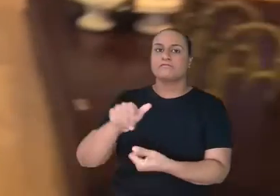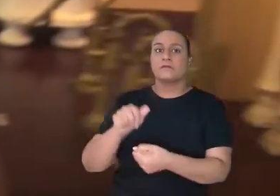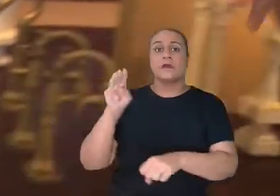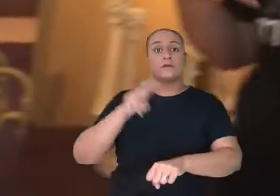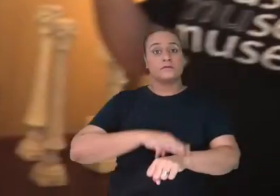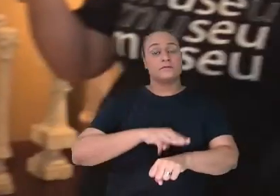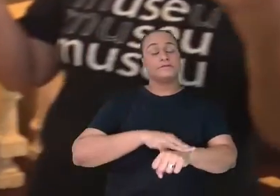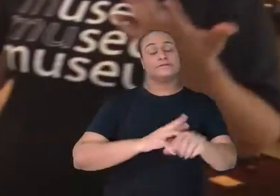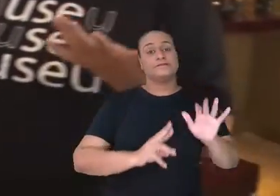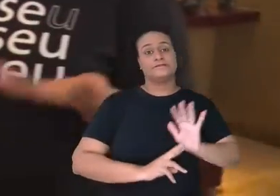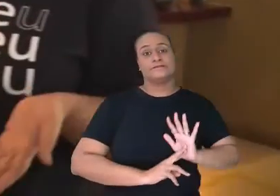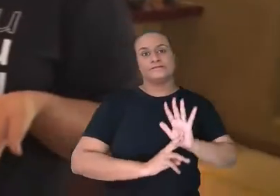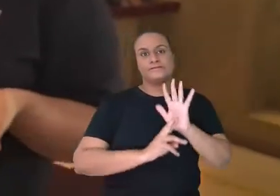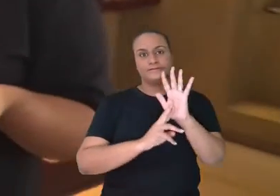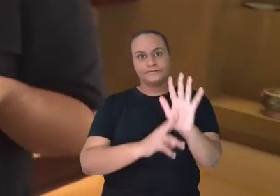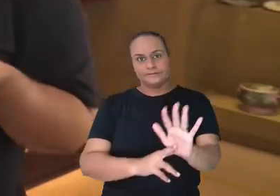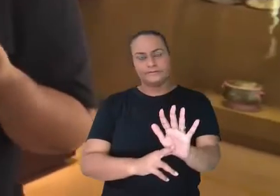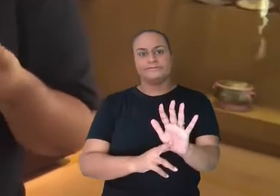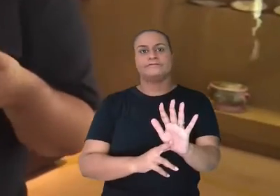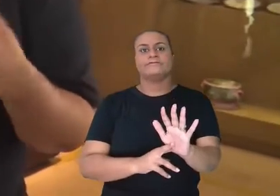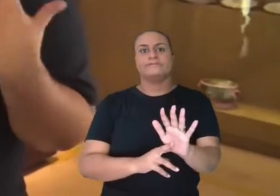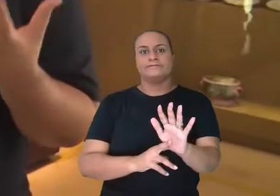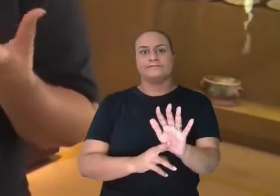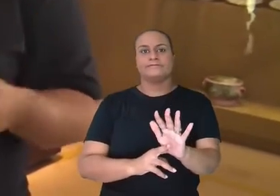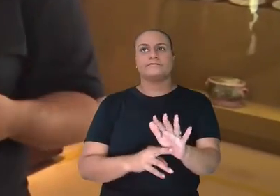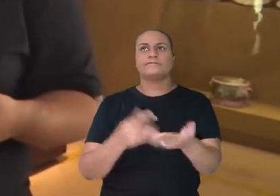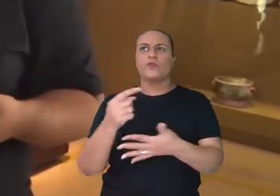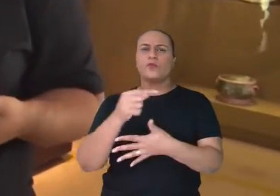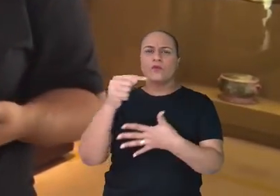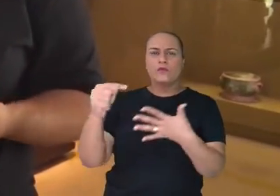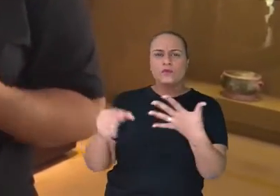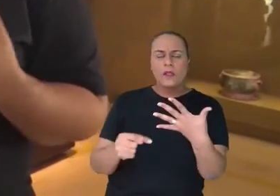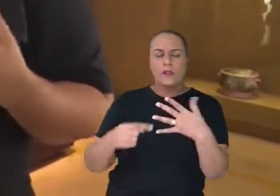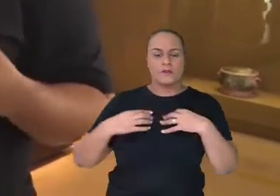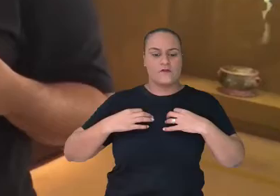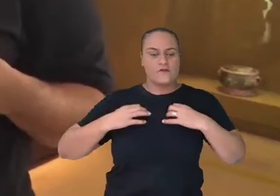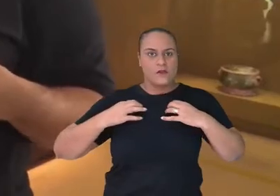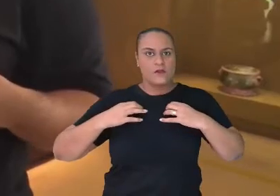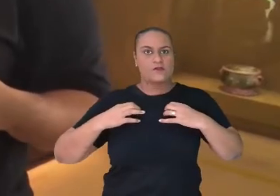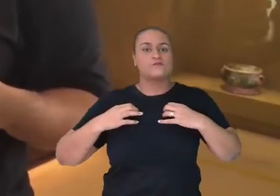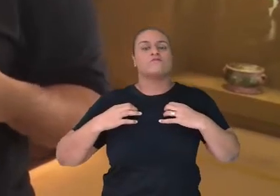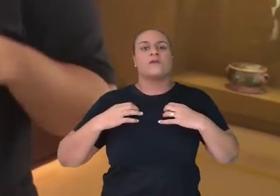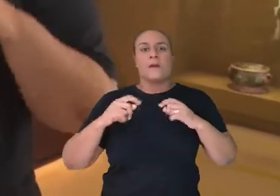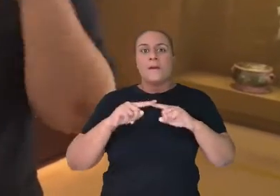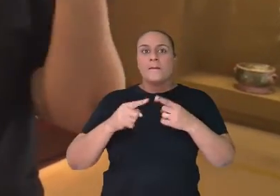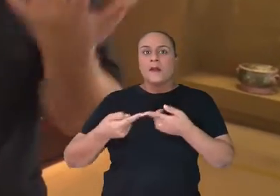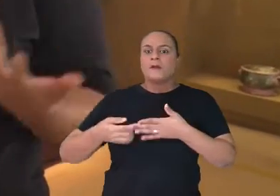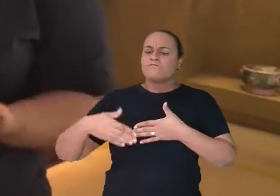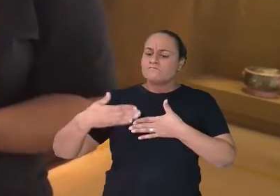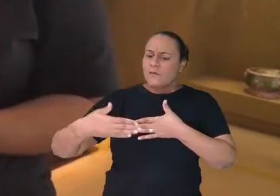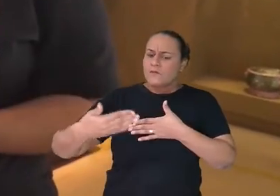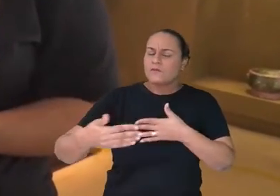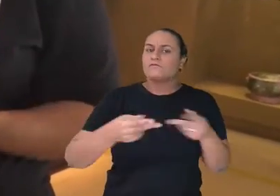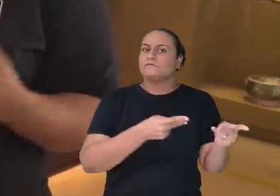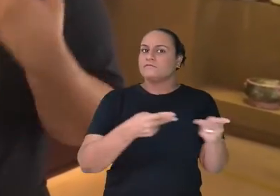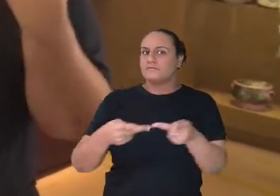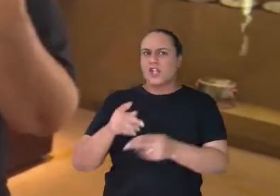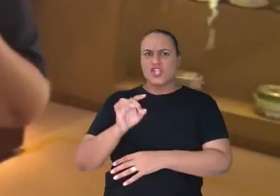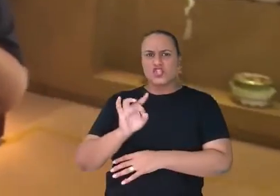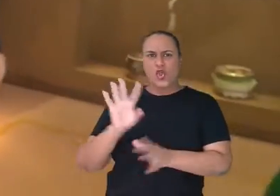está representado por elementos de vestuário. Mas a gente vai ver ao longo da visita que não se resume a